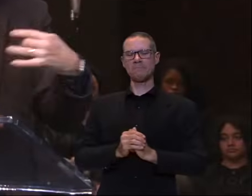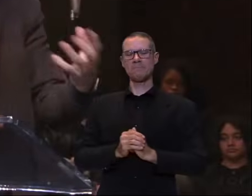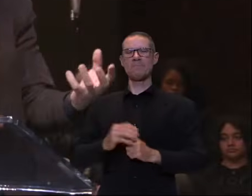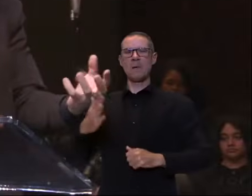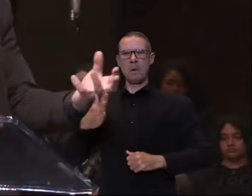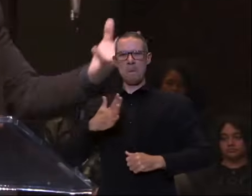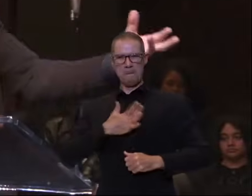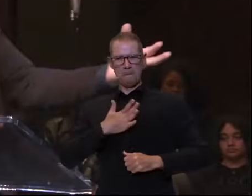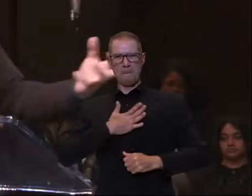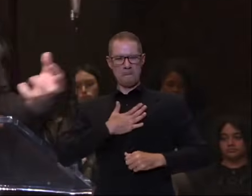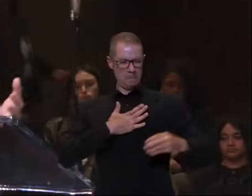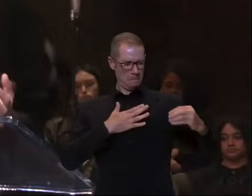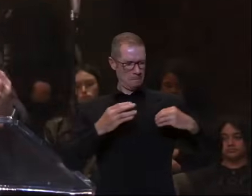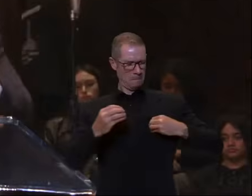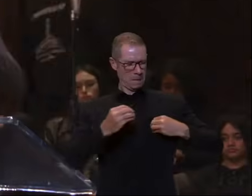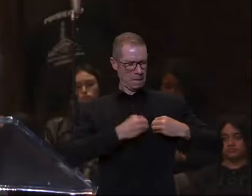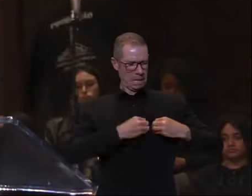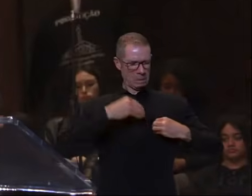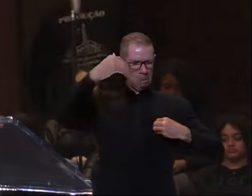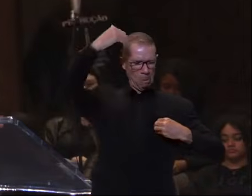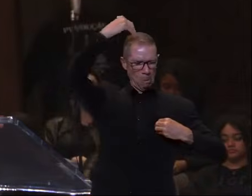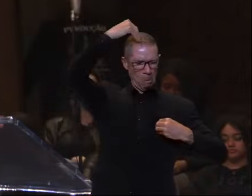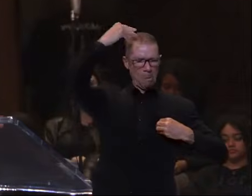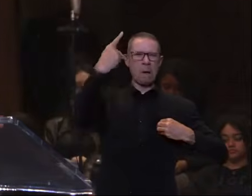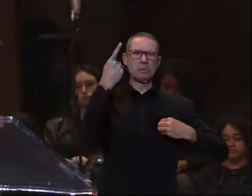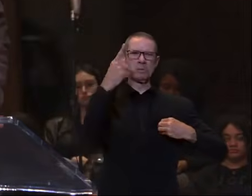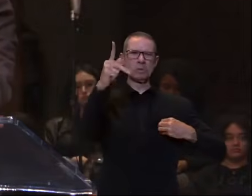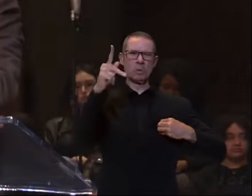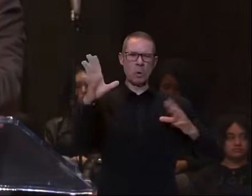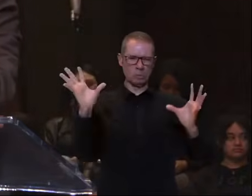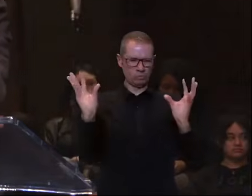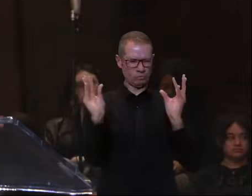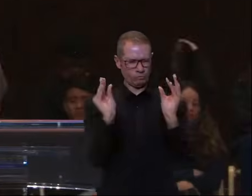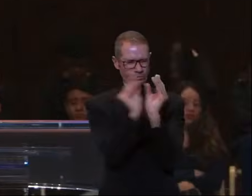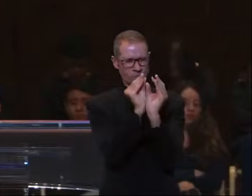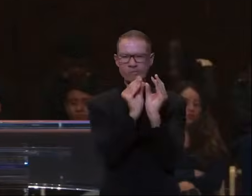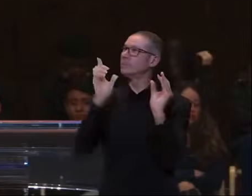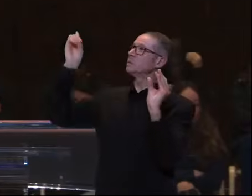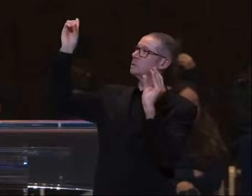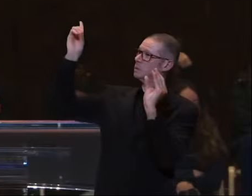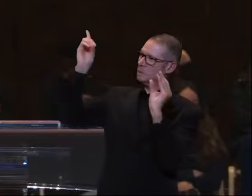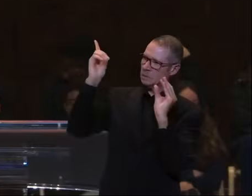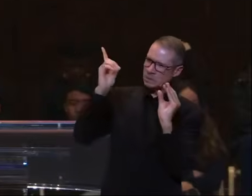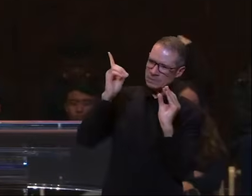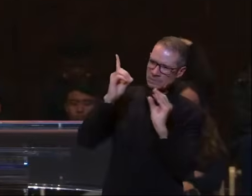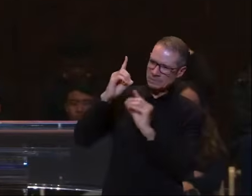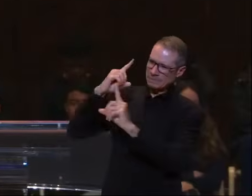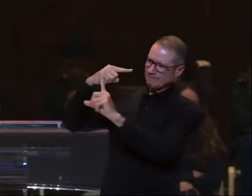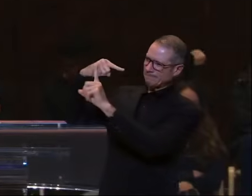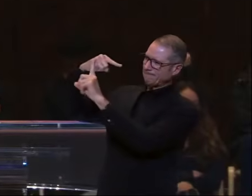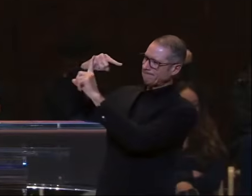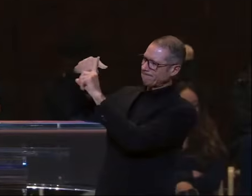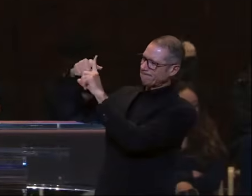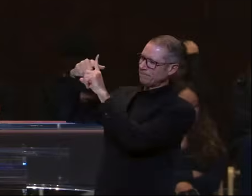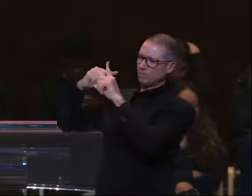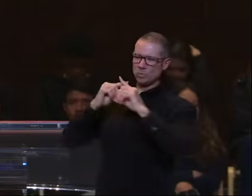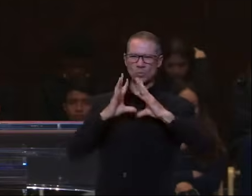meus pecados, as minhas culpas, as suas culpas, e Ele levou embora.